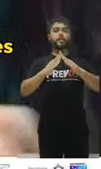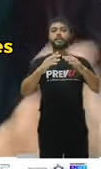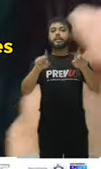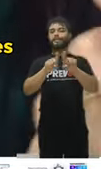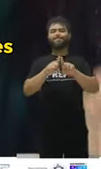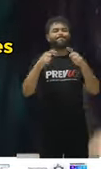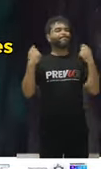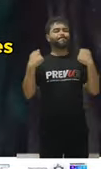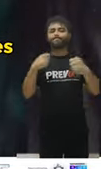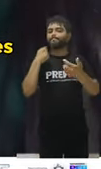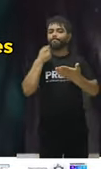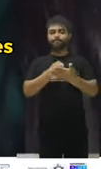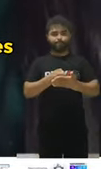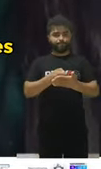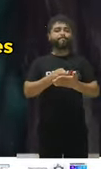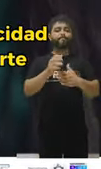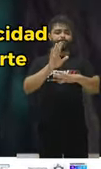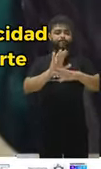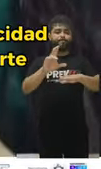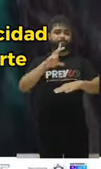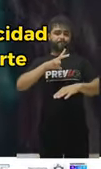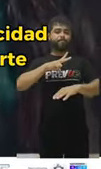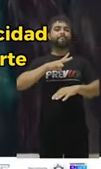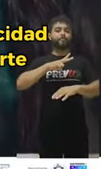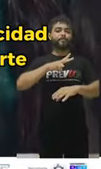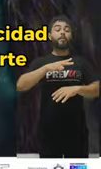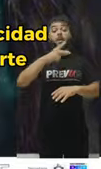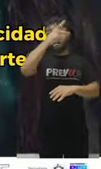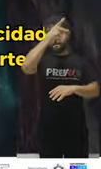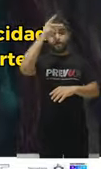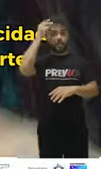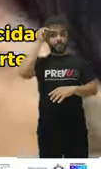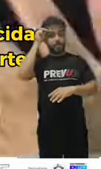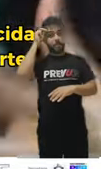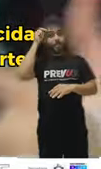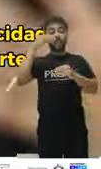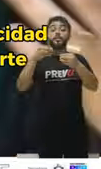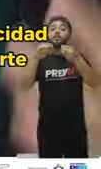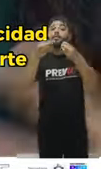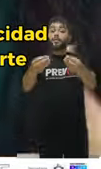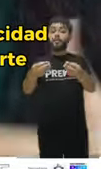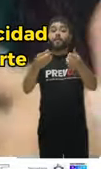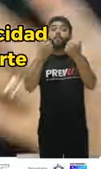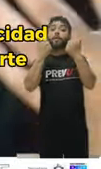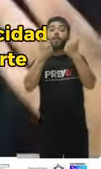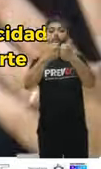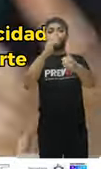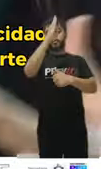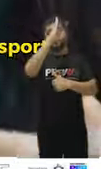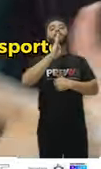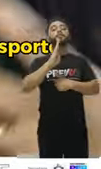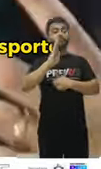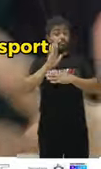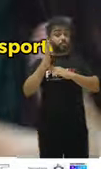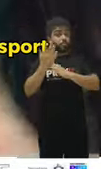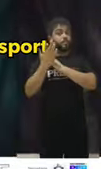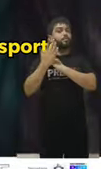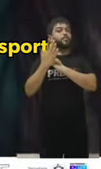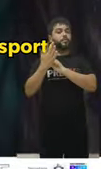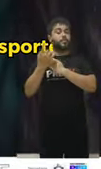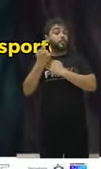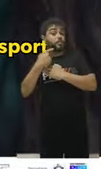pagar cursos particulares. A prefeitura da minha cidade custeava o transporte, uma ajuda para